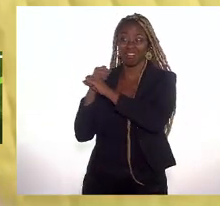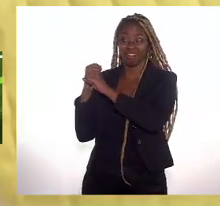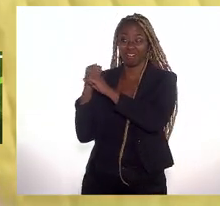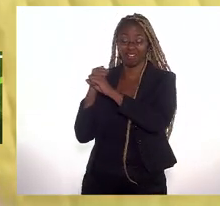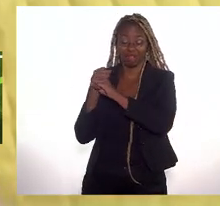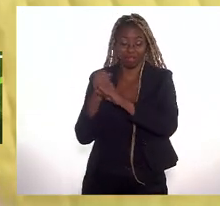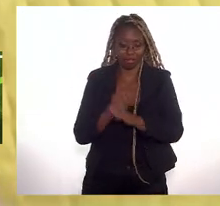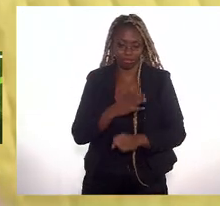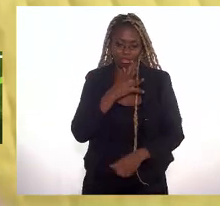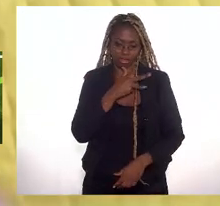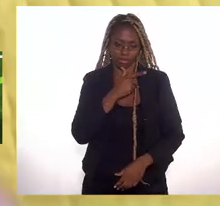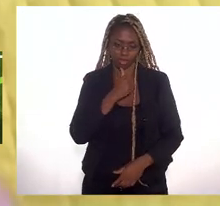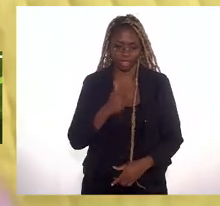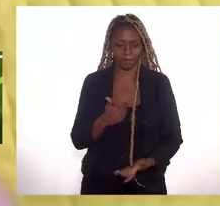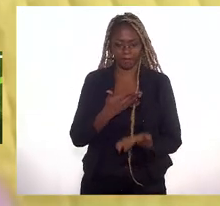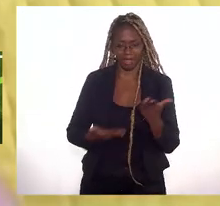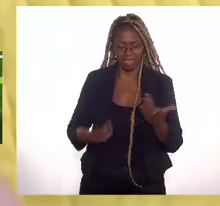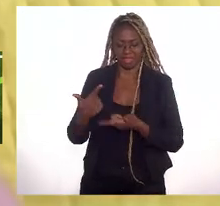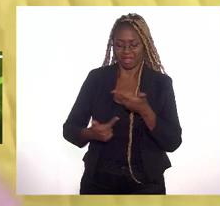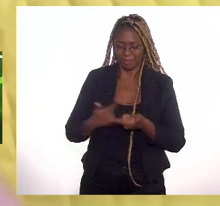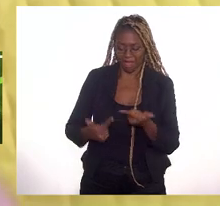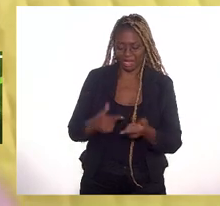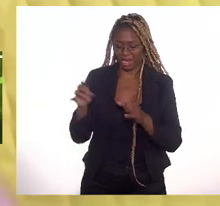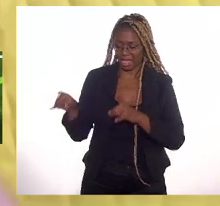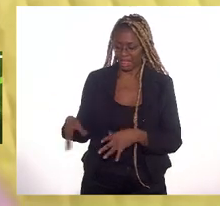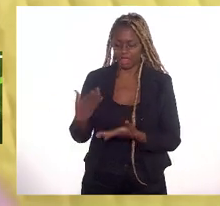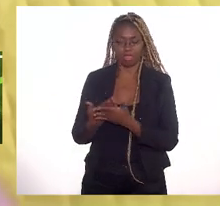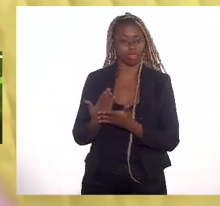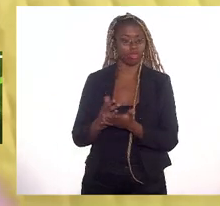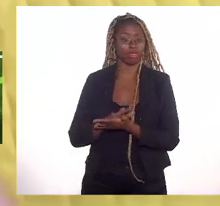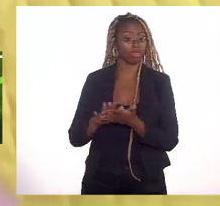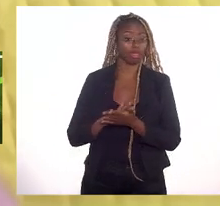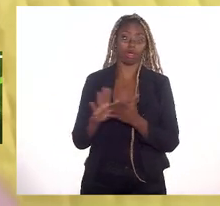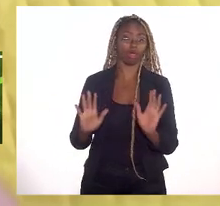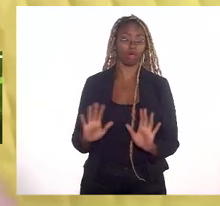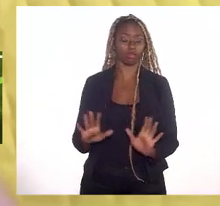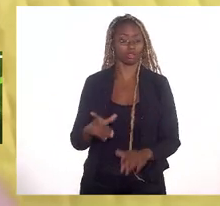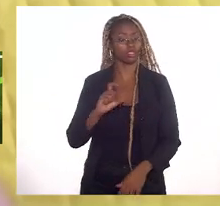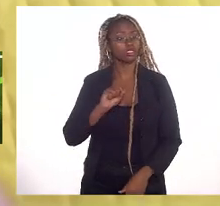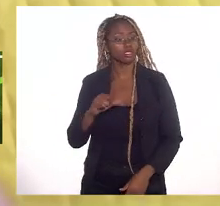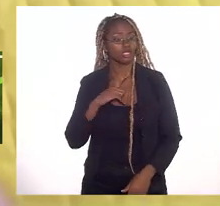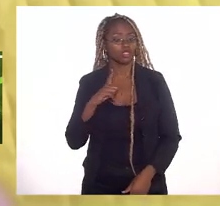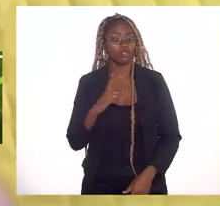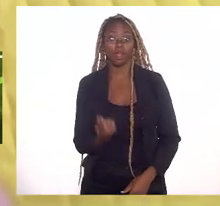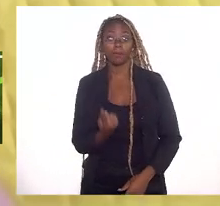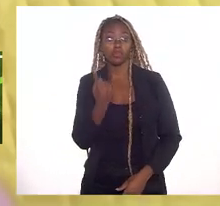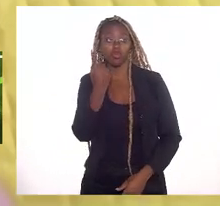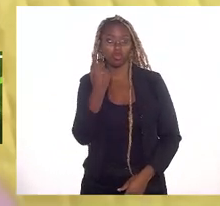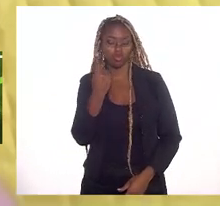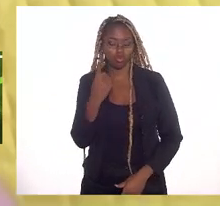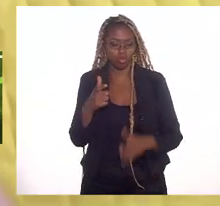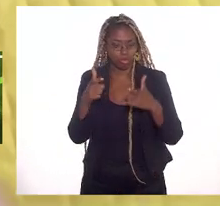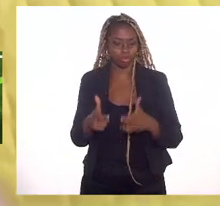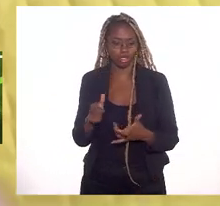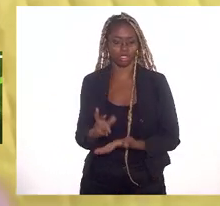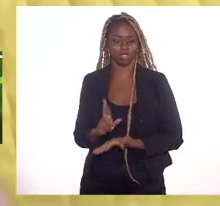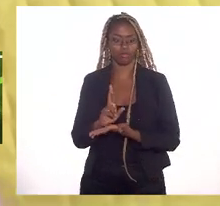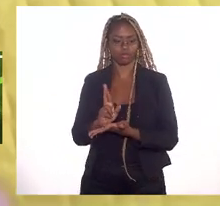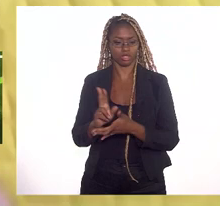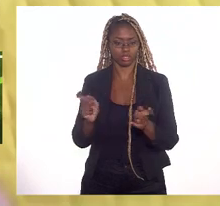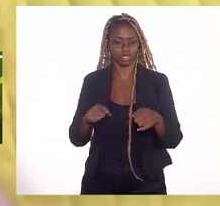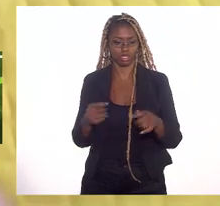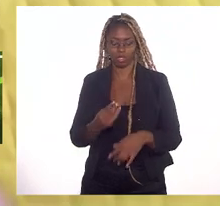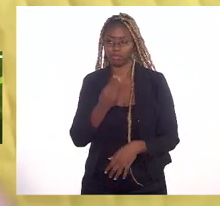suas vidas, percam empregos, para quando, se a gente tiver um local de referência que possa ser uma porta